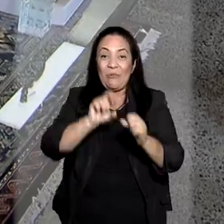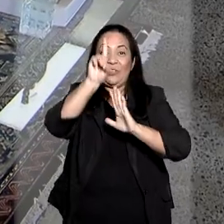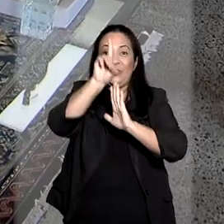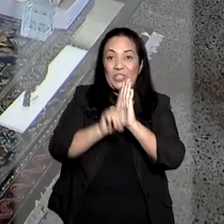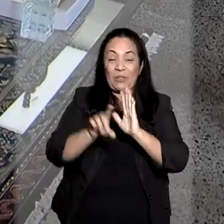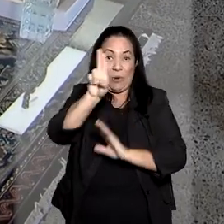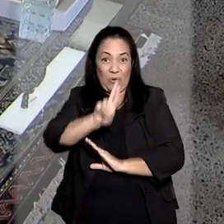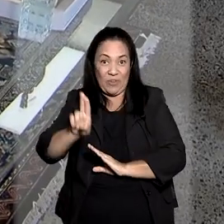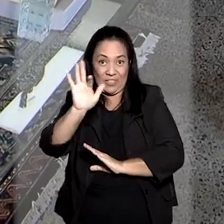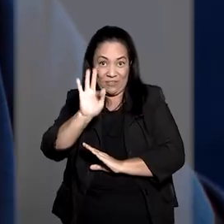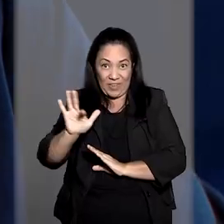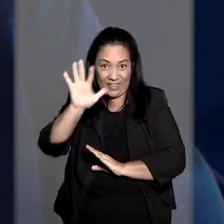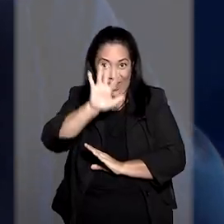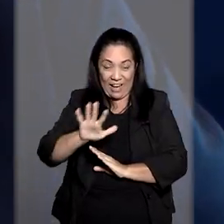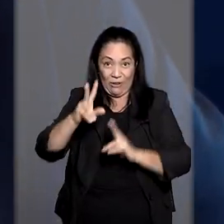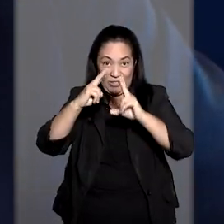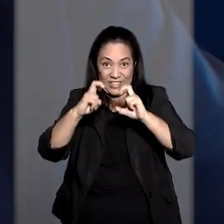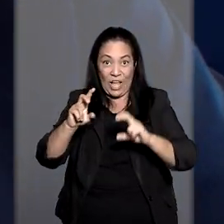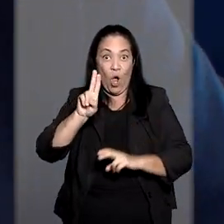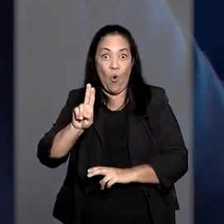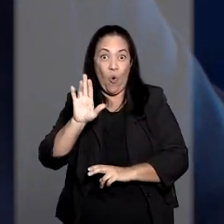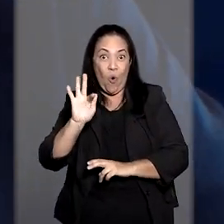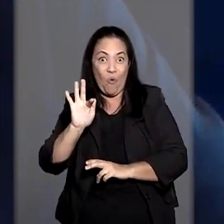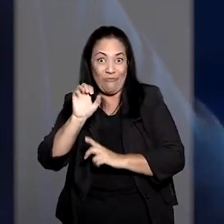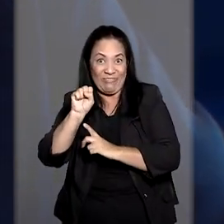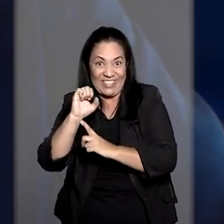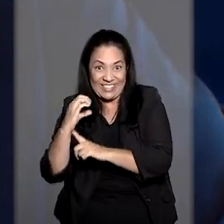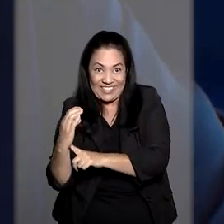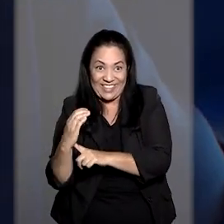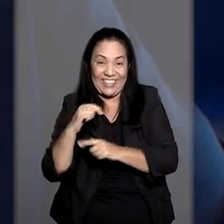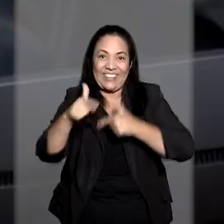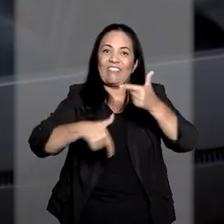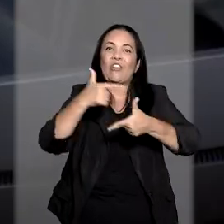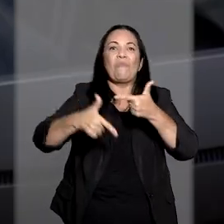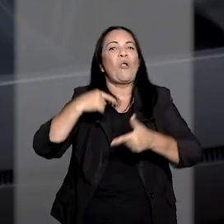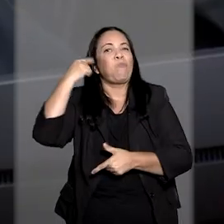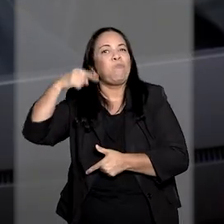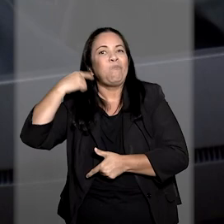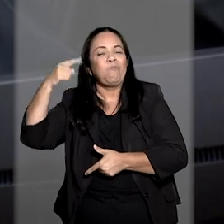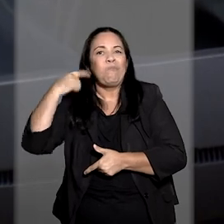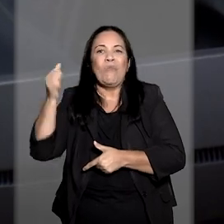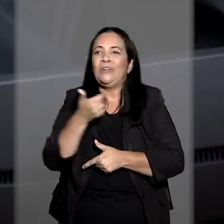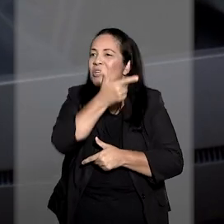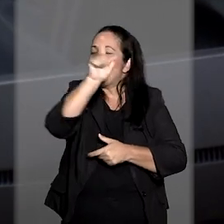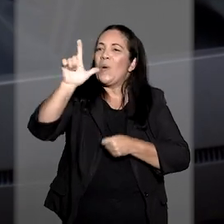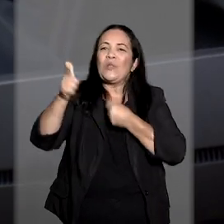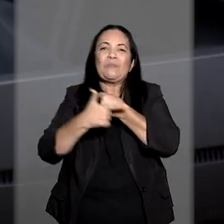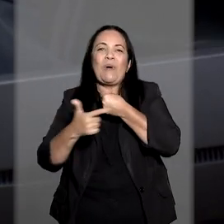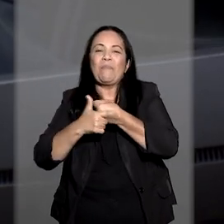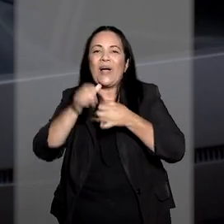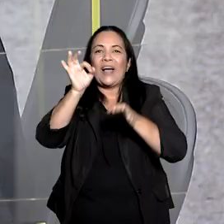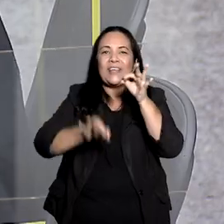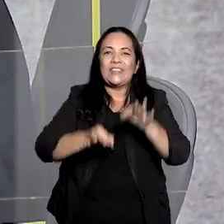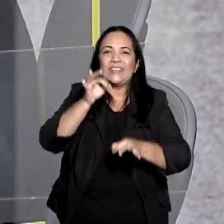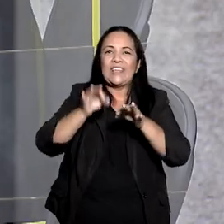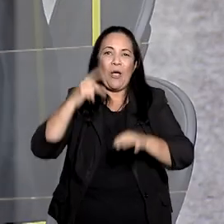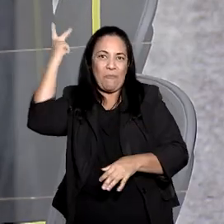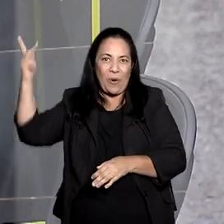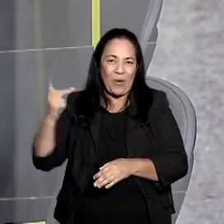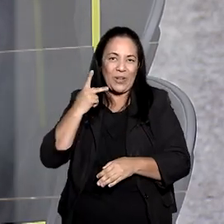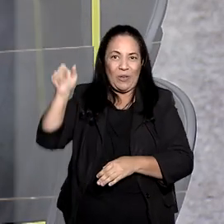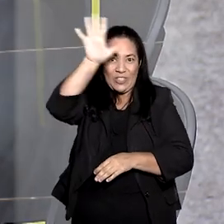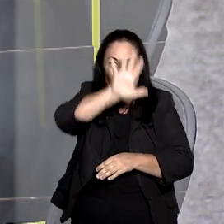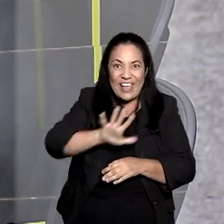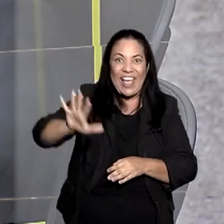formou em Direito pela Universidade Federal de Santa Catarina exerceu a advocacia e outros cargos jurídicos como